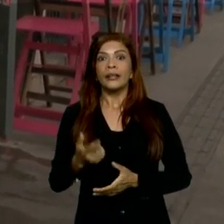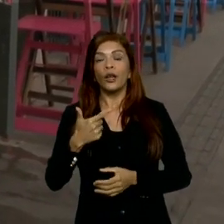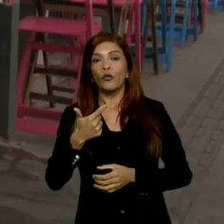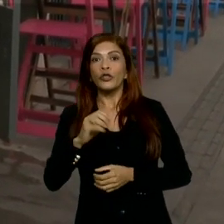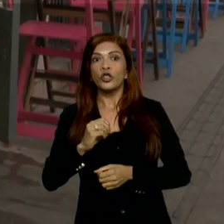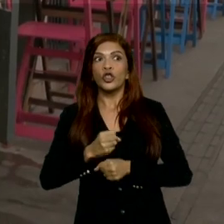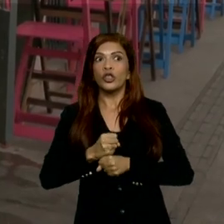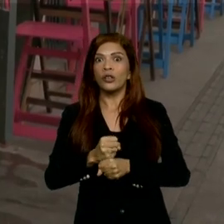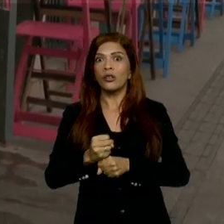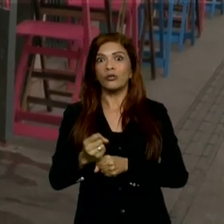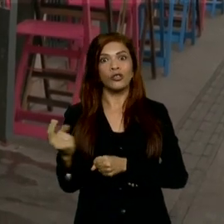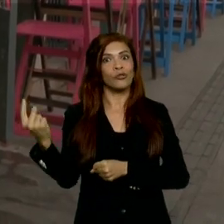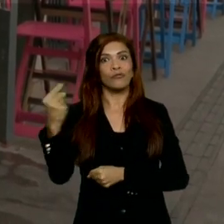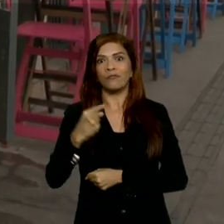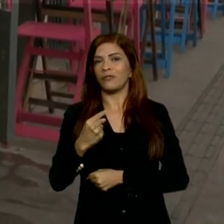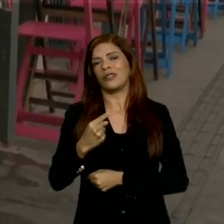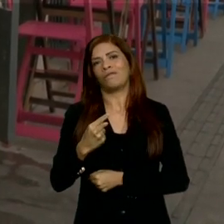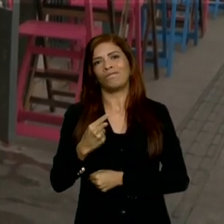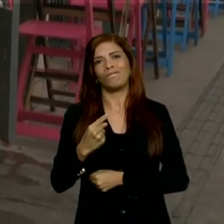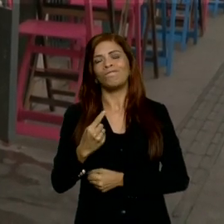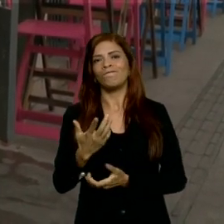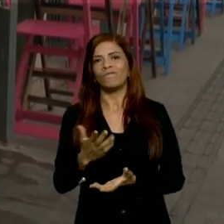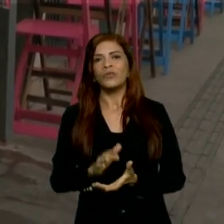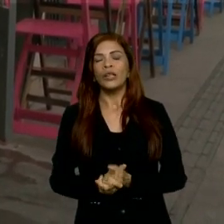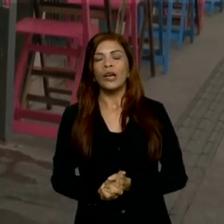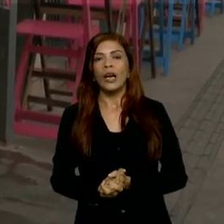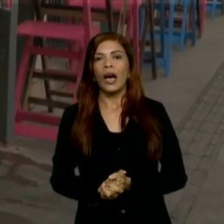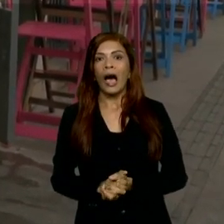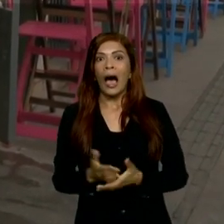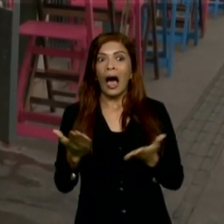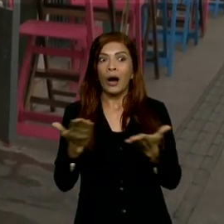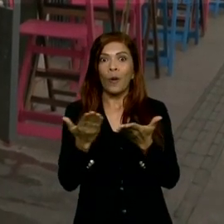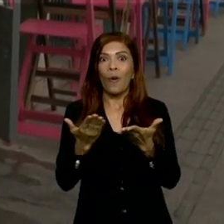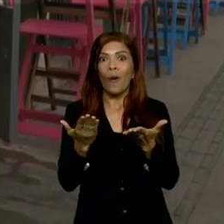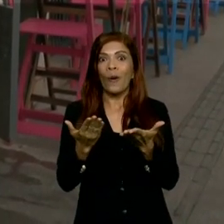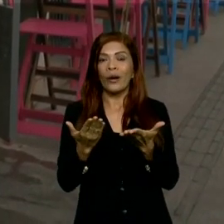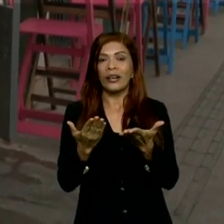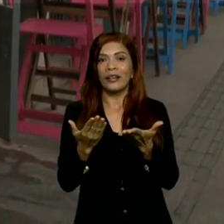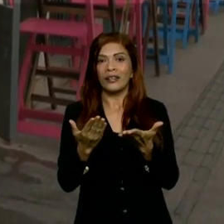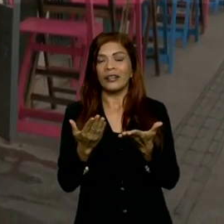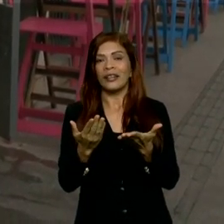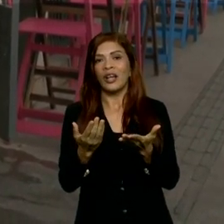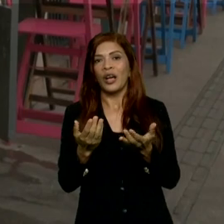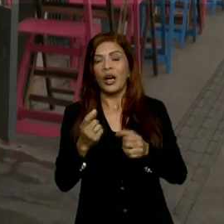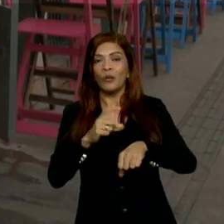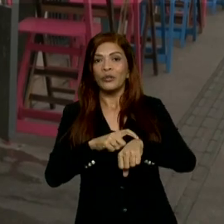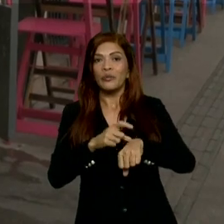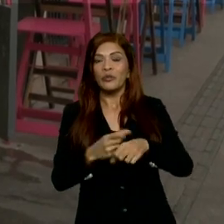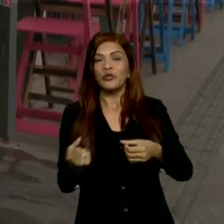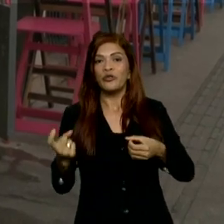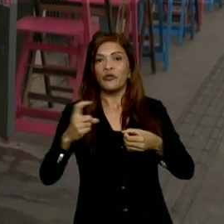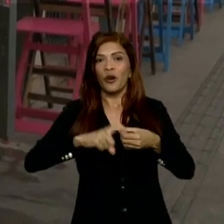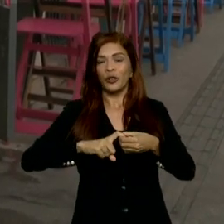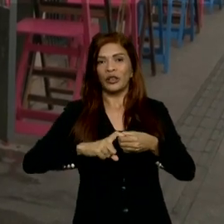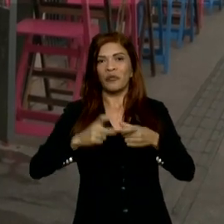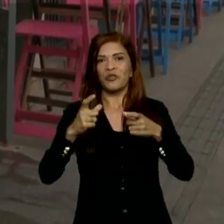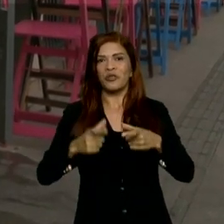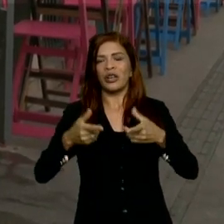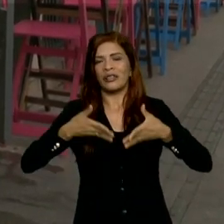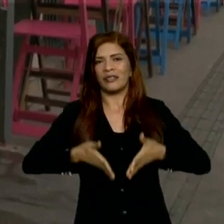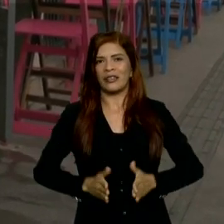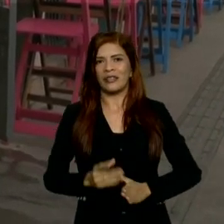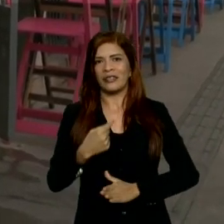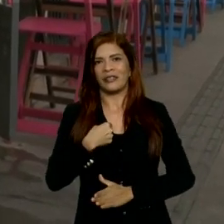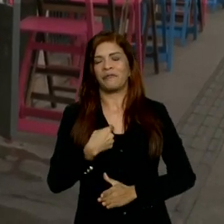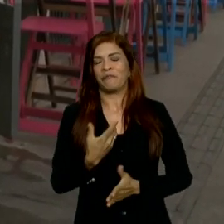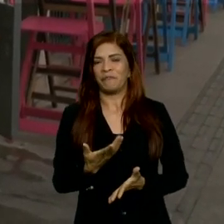que eu não venho para cá E aí surgiu essa esse momento né de voltar para onde eu nasci e